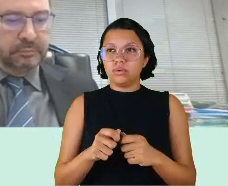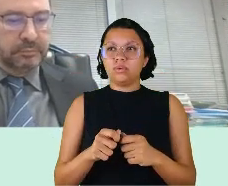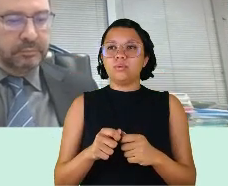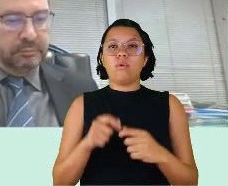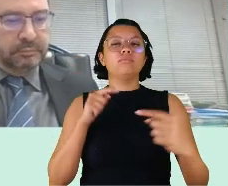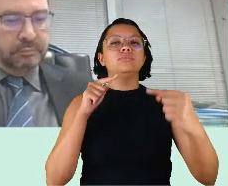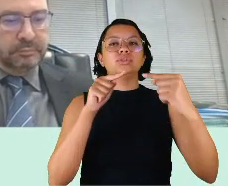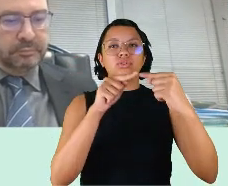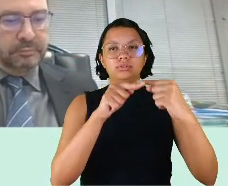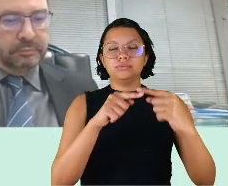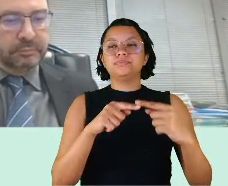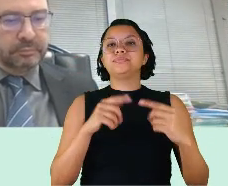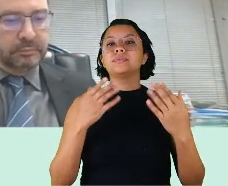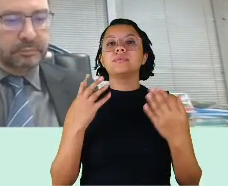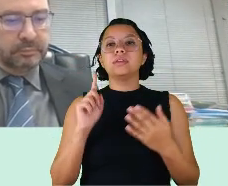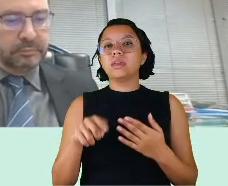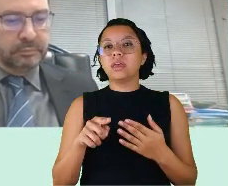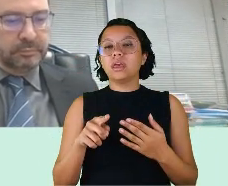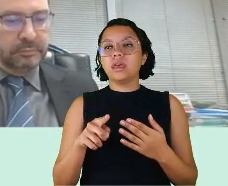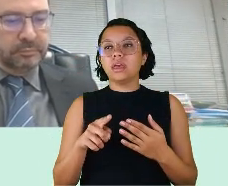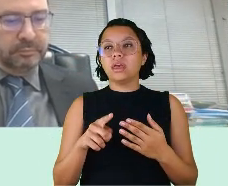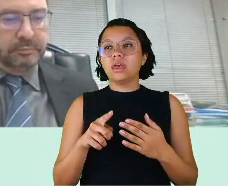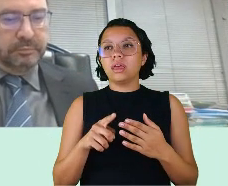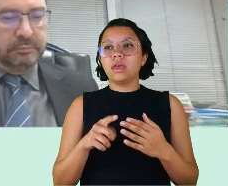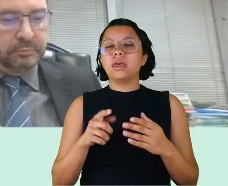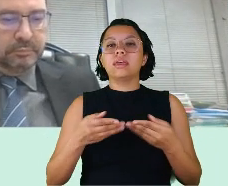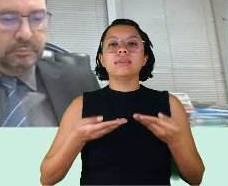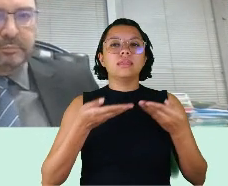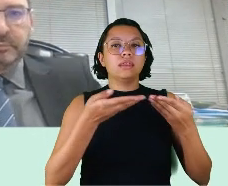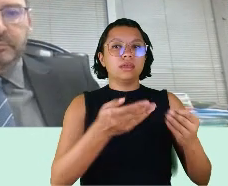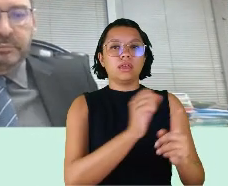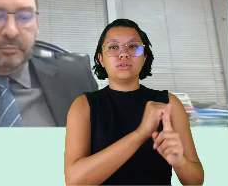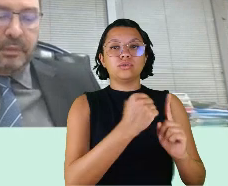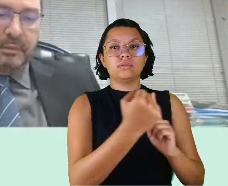o seu pleno objetivo, né, que é entregar à